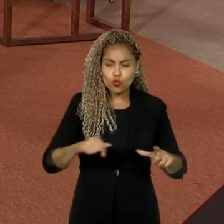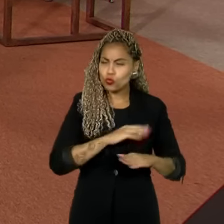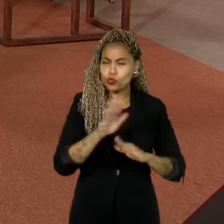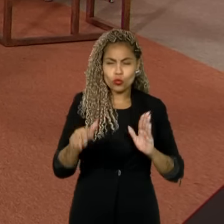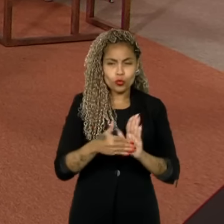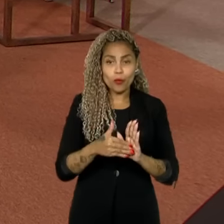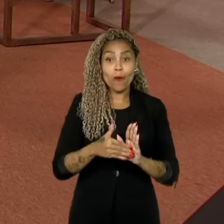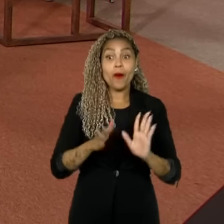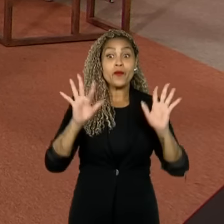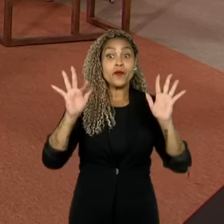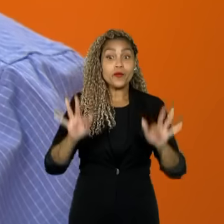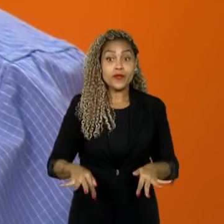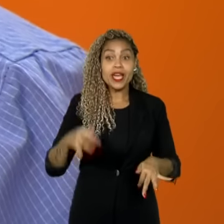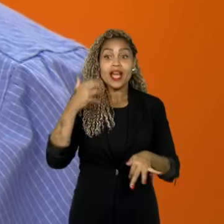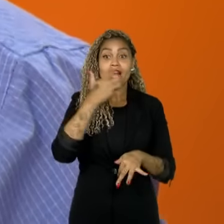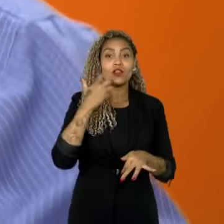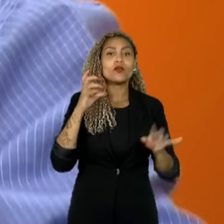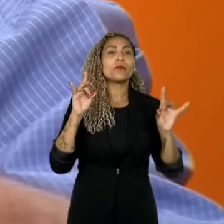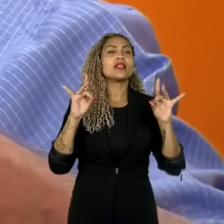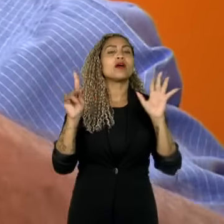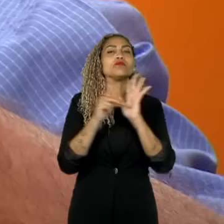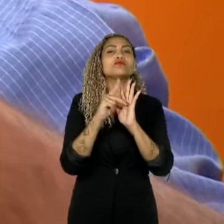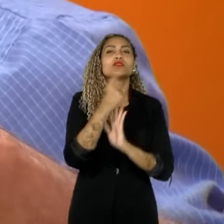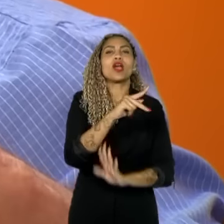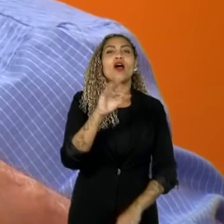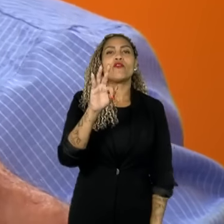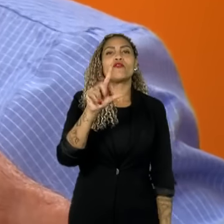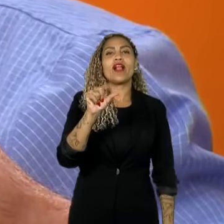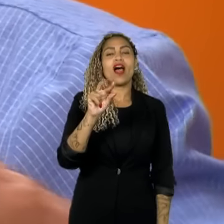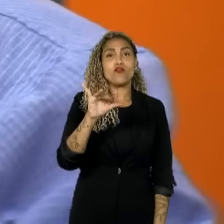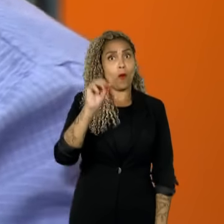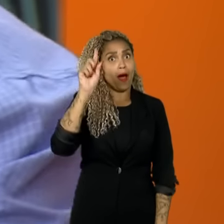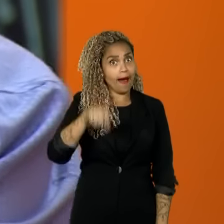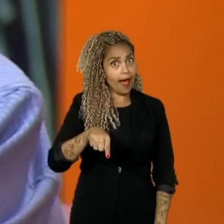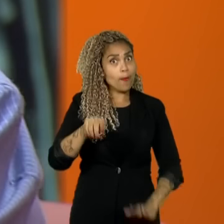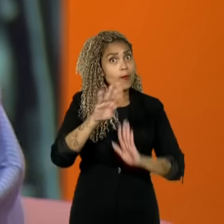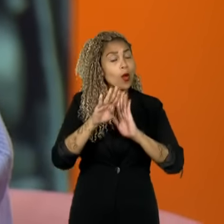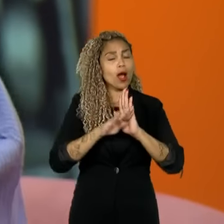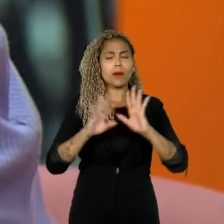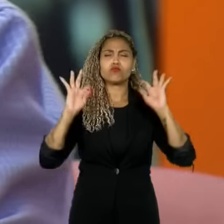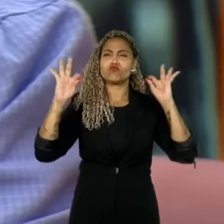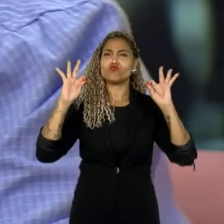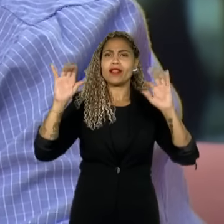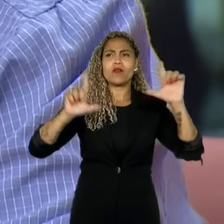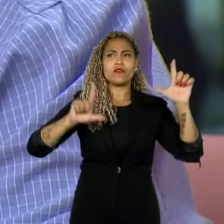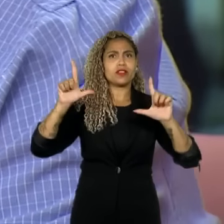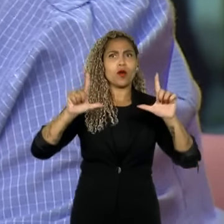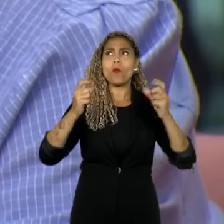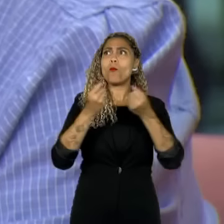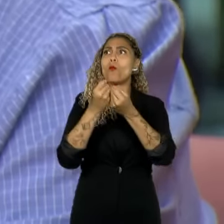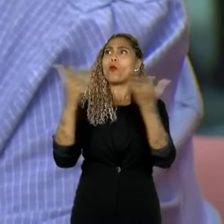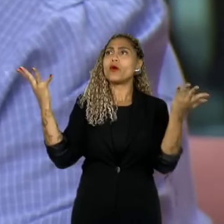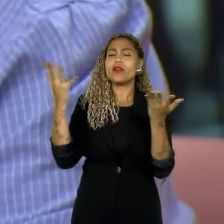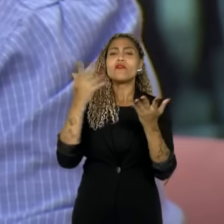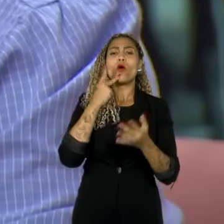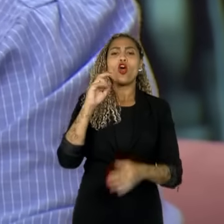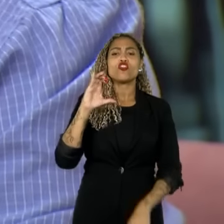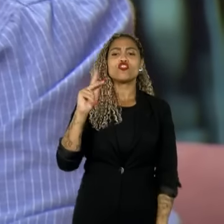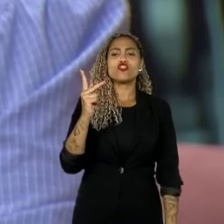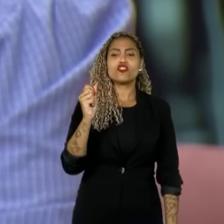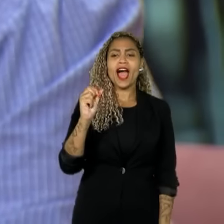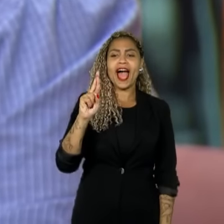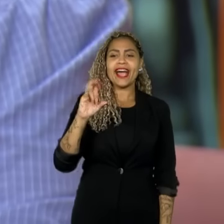terminou realmente um especial do Flávio na época. Era o programa da Elite, da televisão. Sim, sim. Que muita gente fala no Chacrinha. O Chacrinha, todo mundo ia